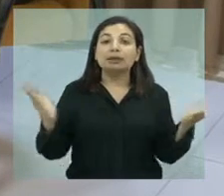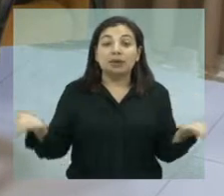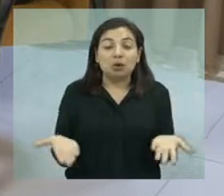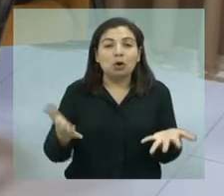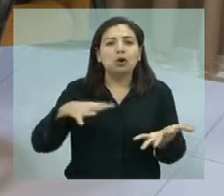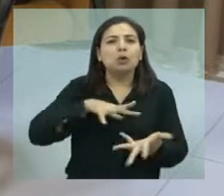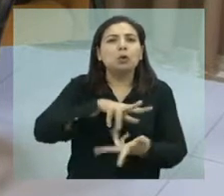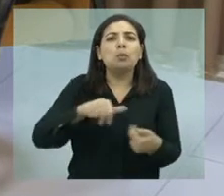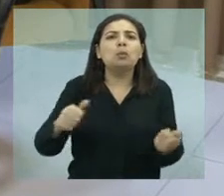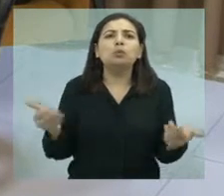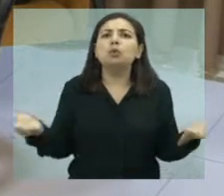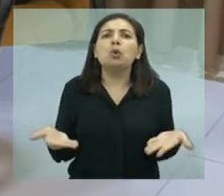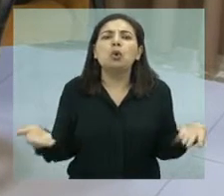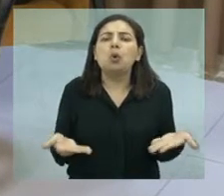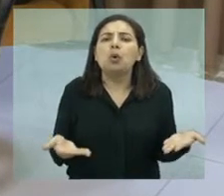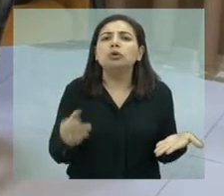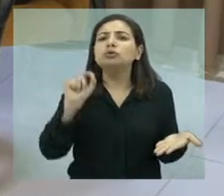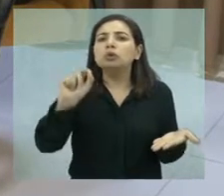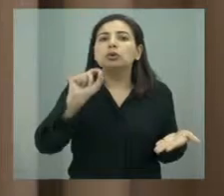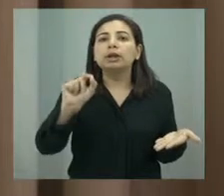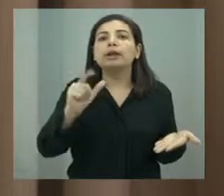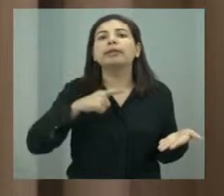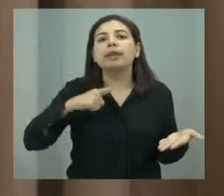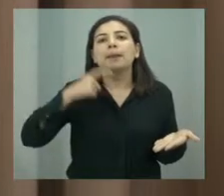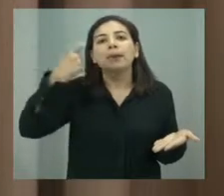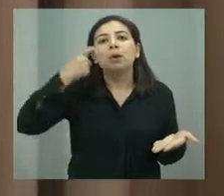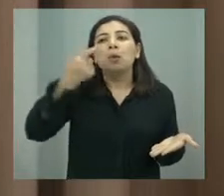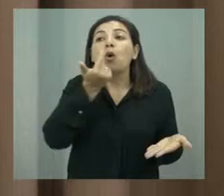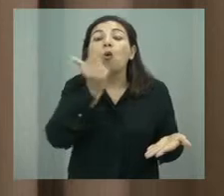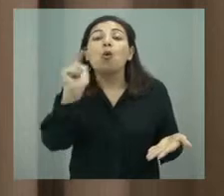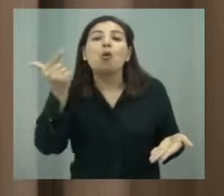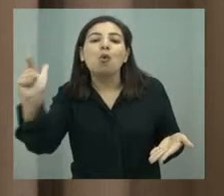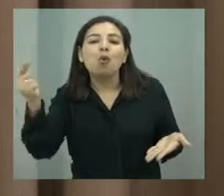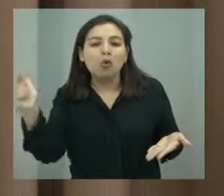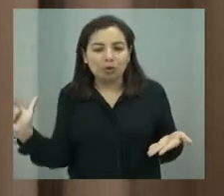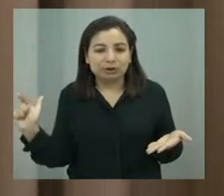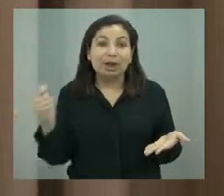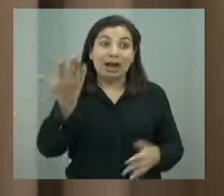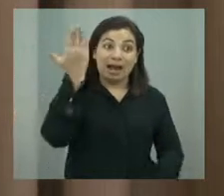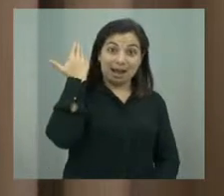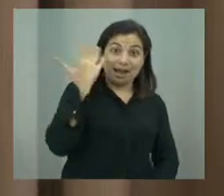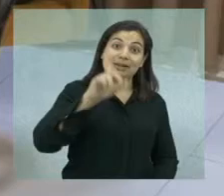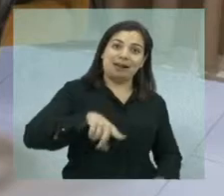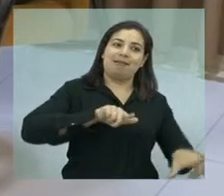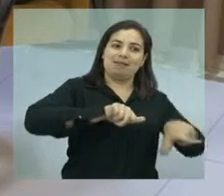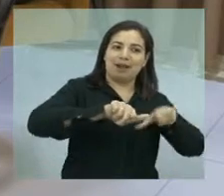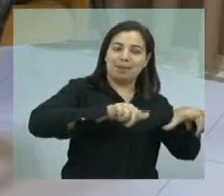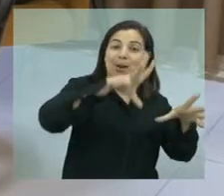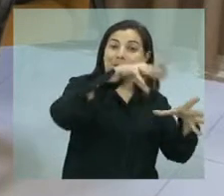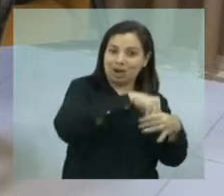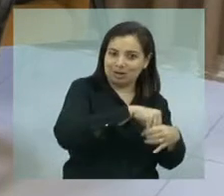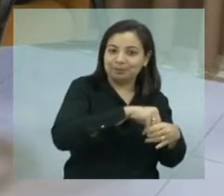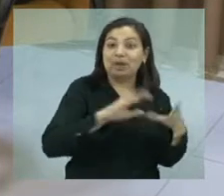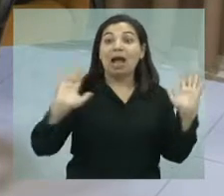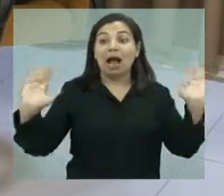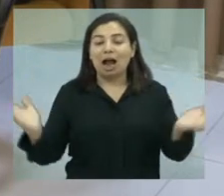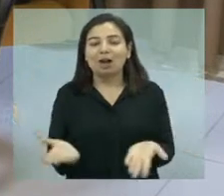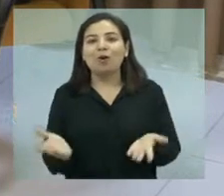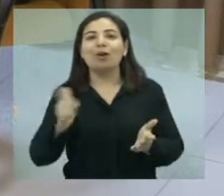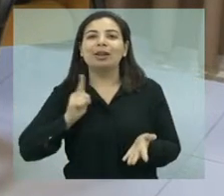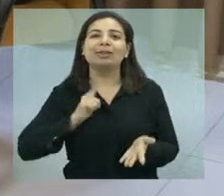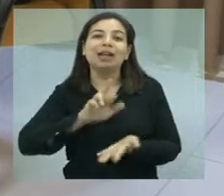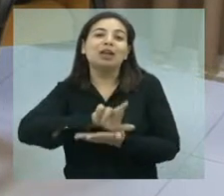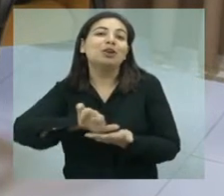atual, assim, são outras, né? Vem a questão, assim como você estava falando, assim, das festas,